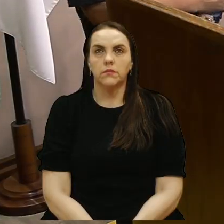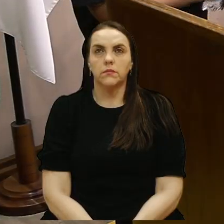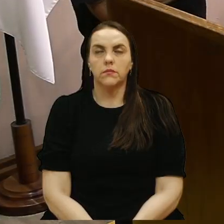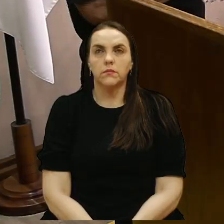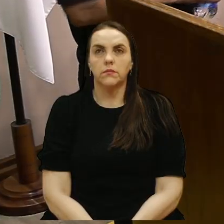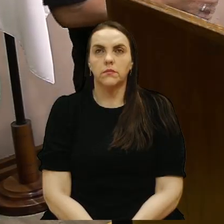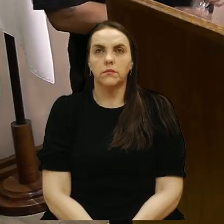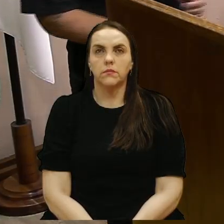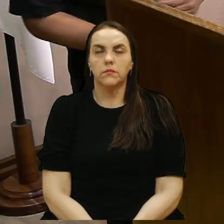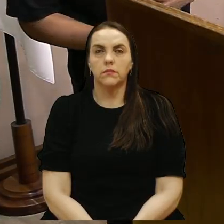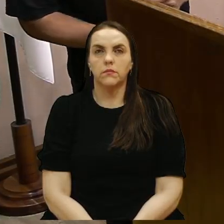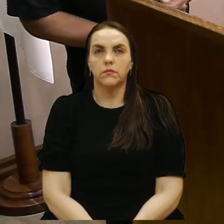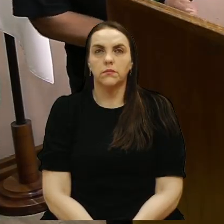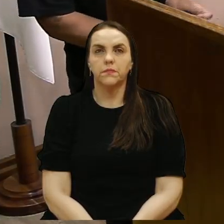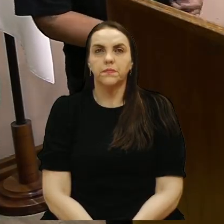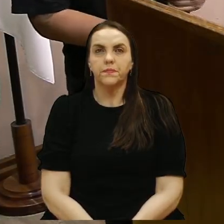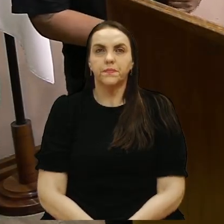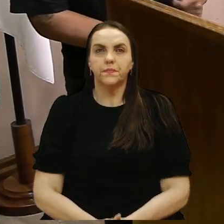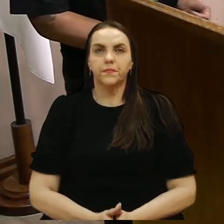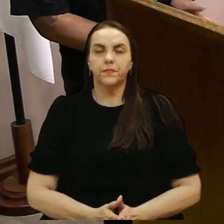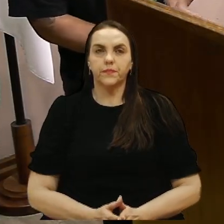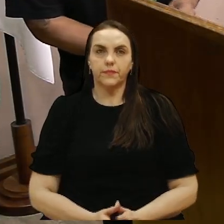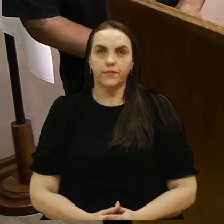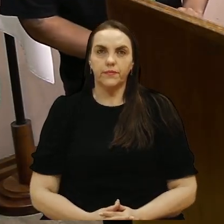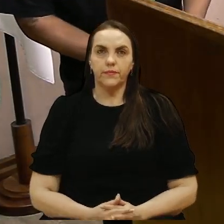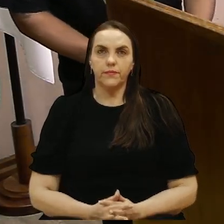Eu vou trazer, vou tomar uma água antes.